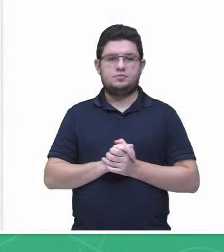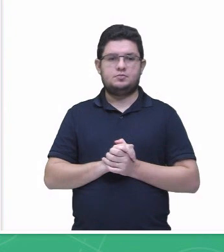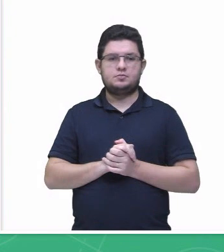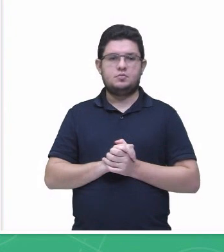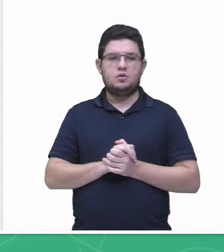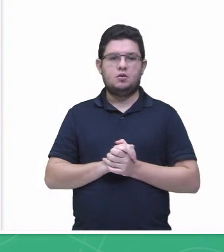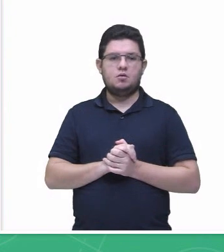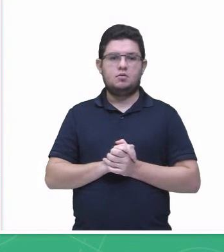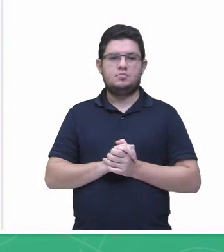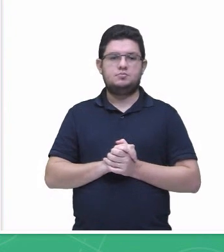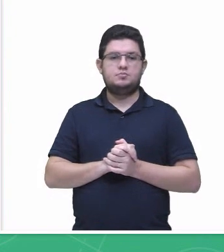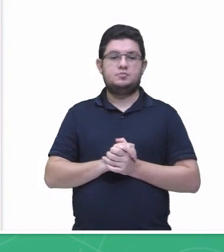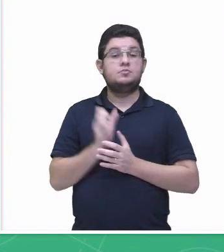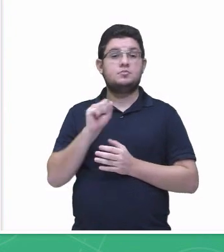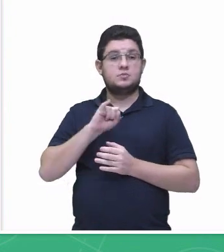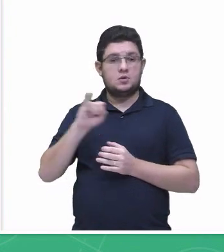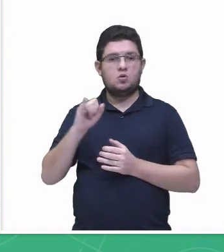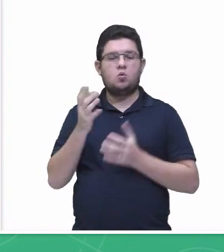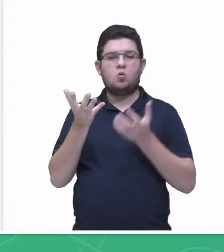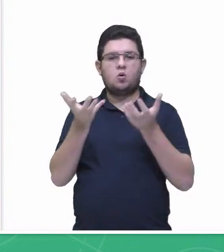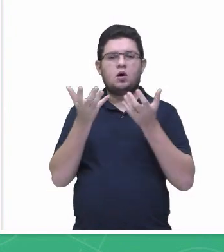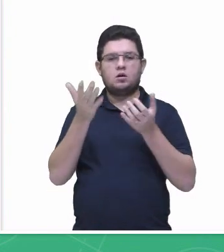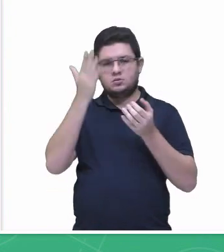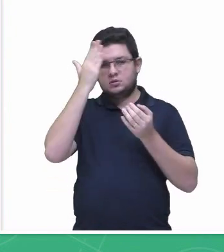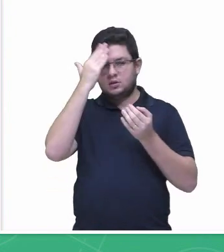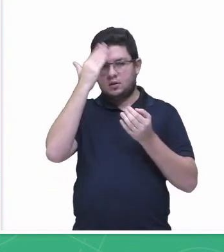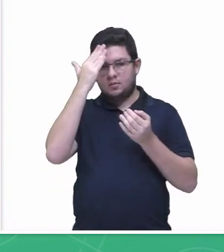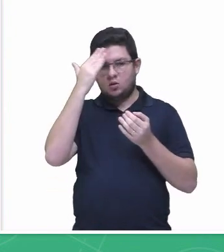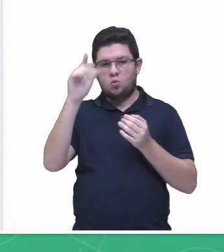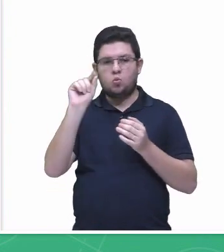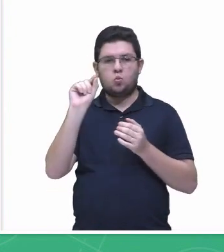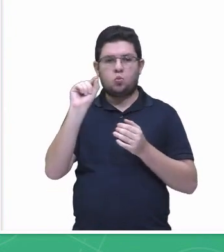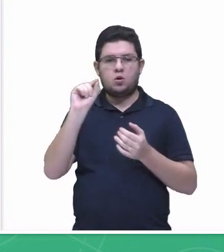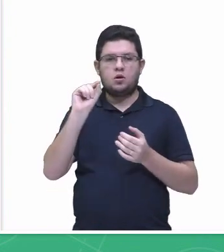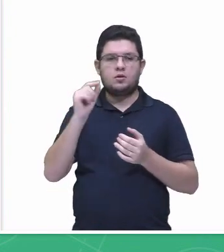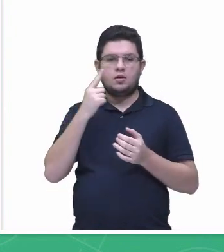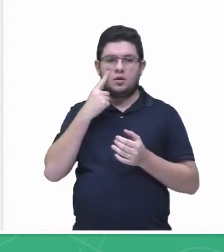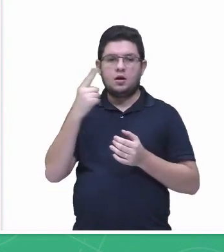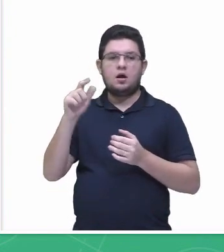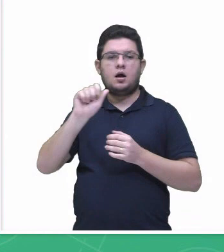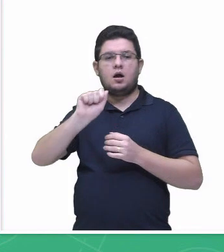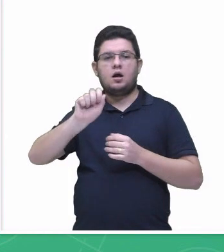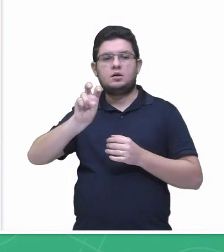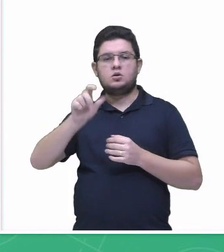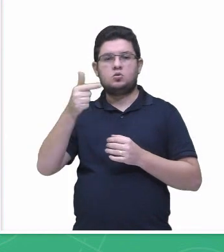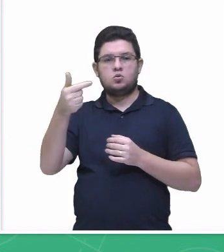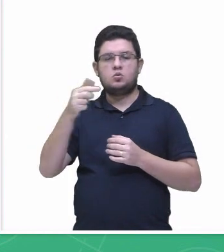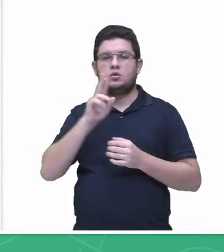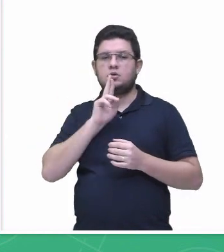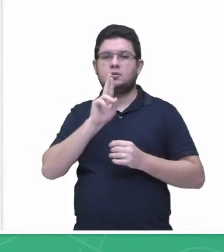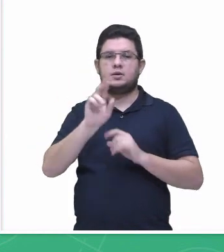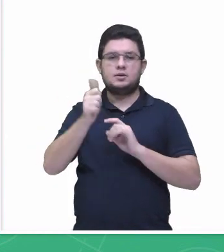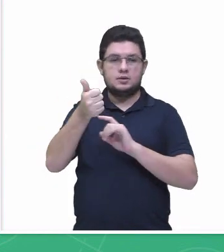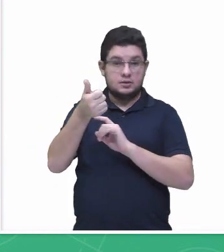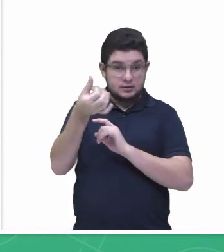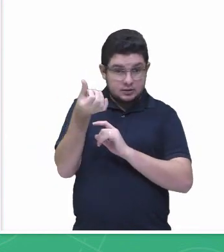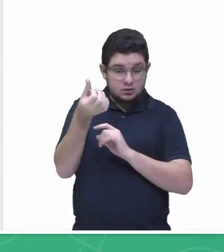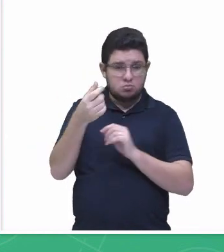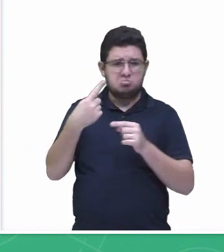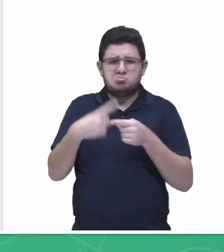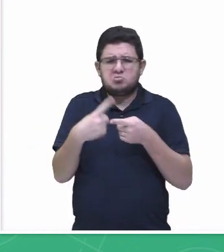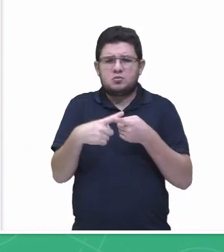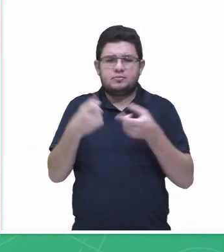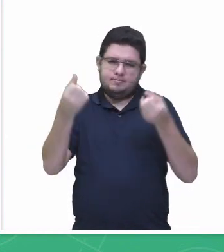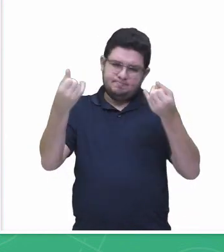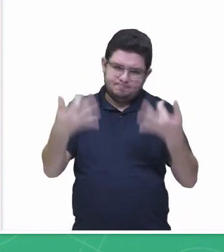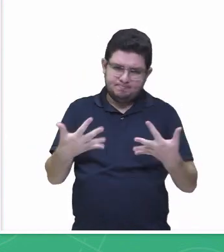que descobrir o elemento A52, olha lá, a nossa resposta é 16. Por quê? Porque